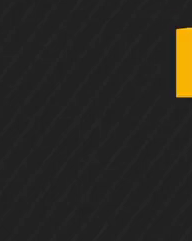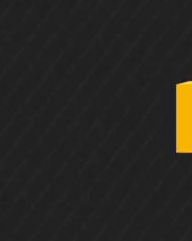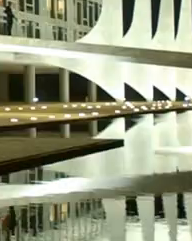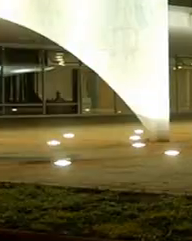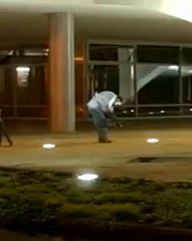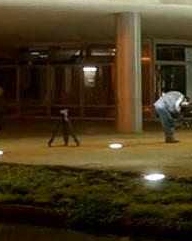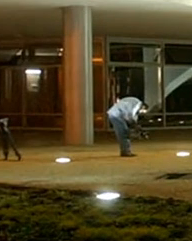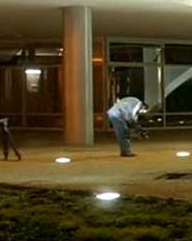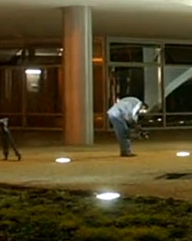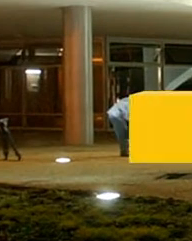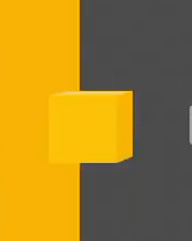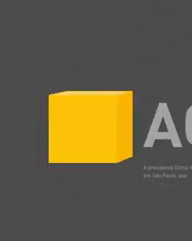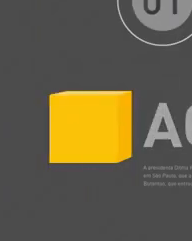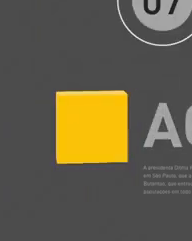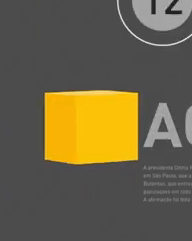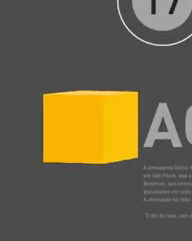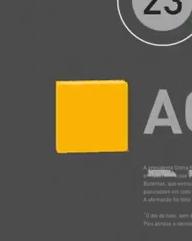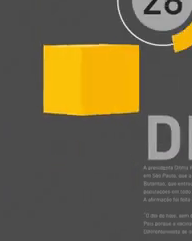ae